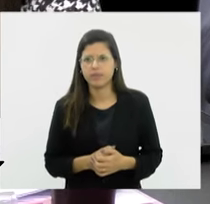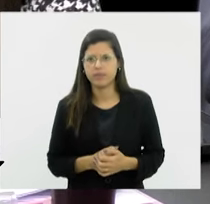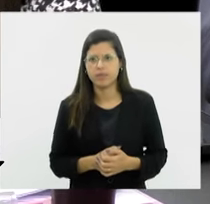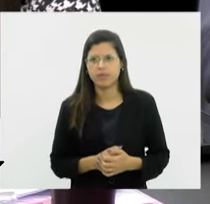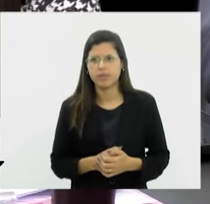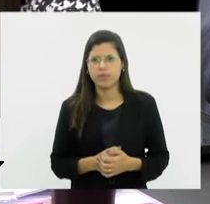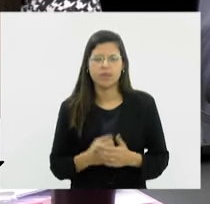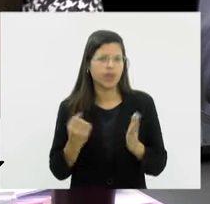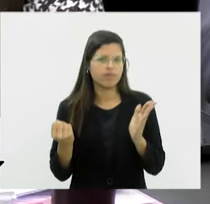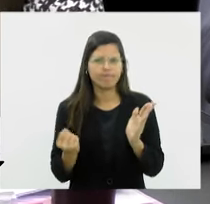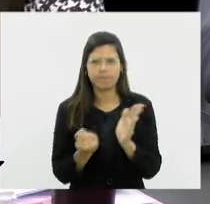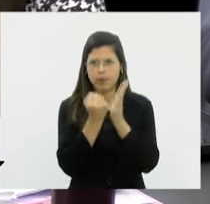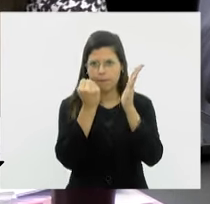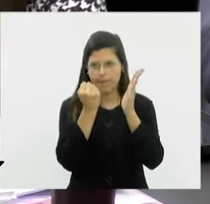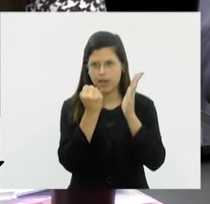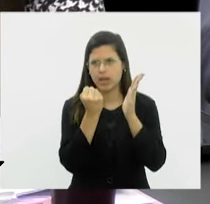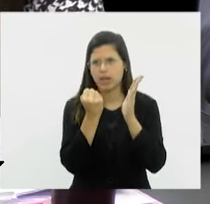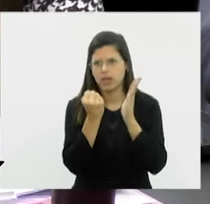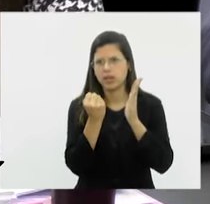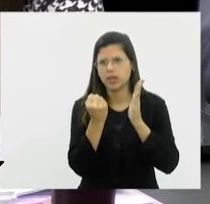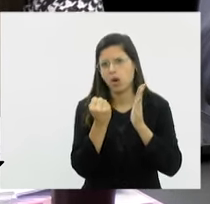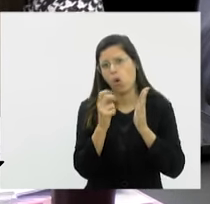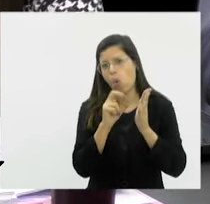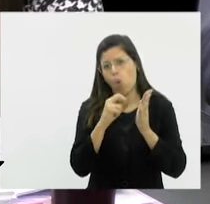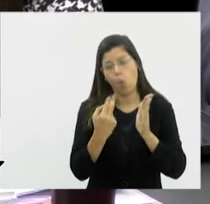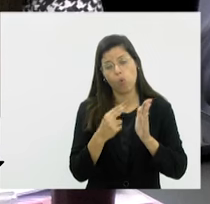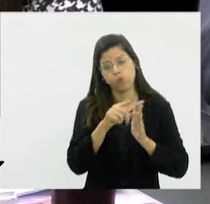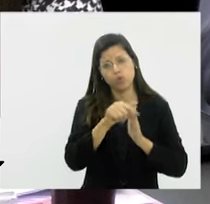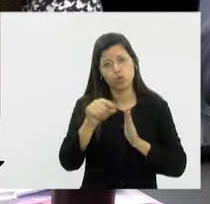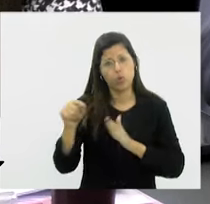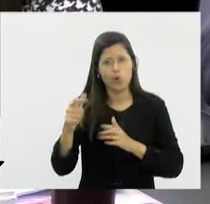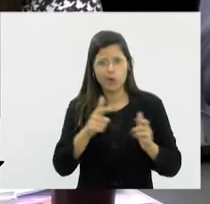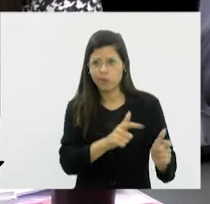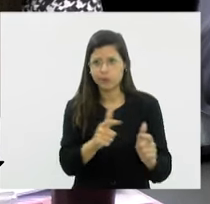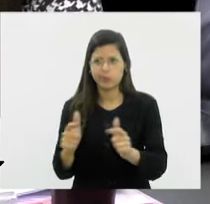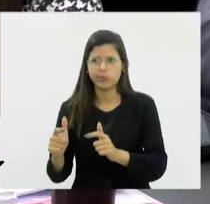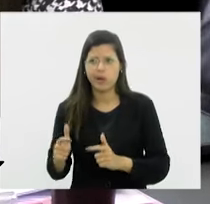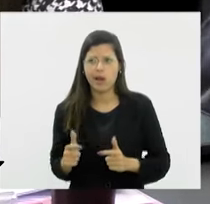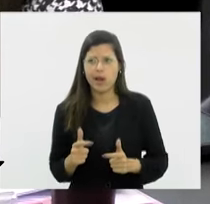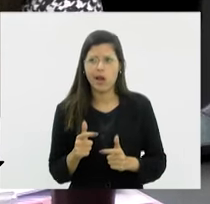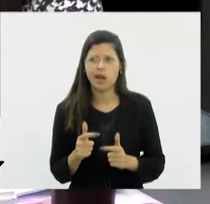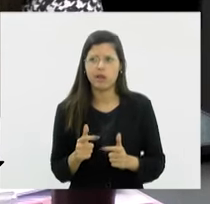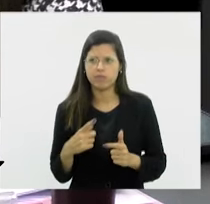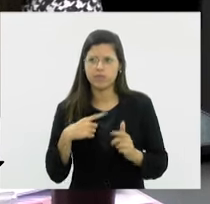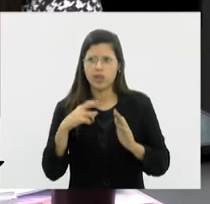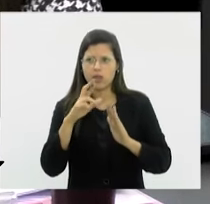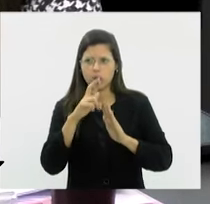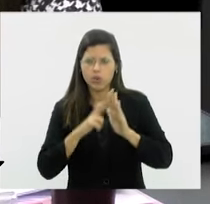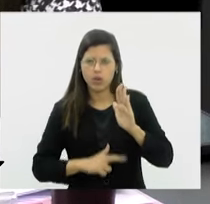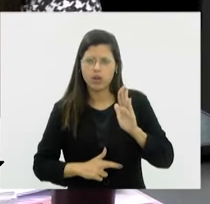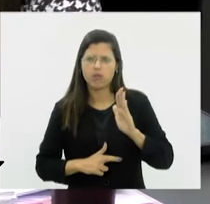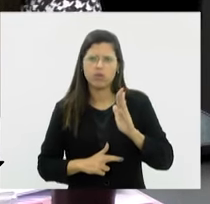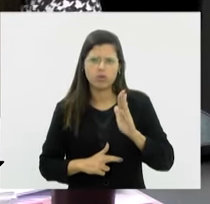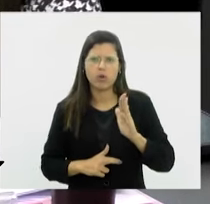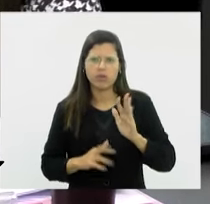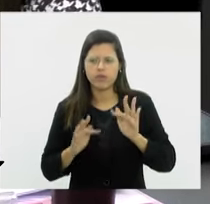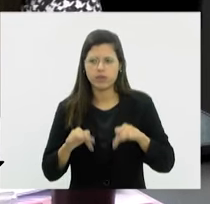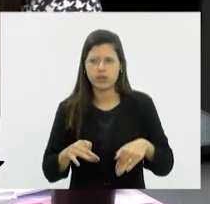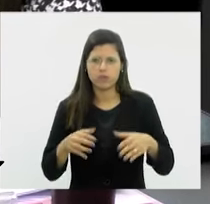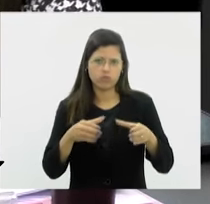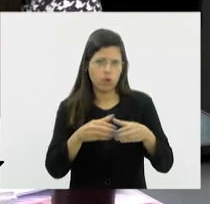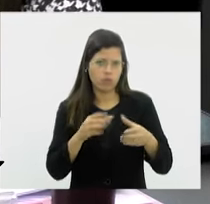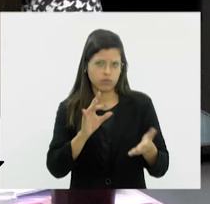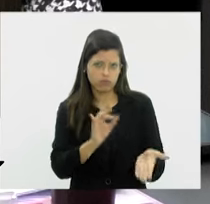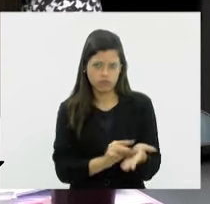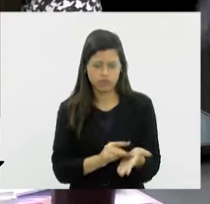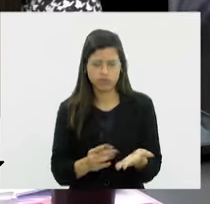este carimbo, ou denominar os lugares, me parece aqui que consta no relatório final da Comissão Nacional da Verdade,